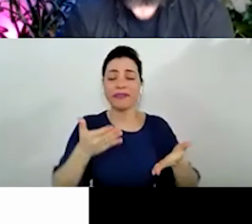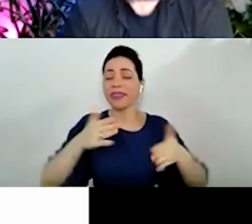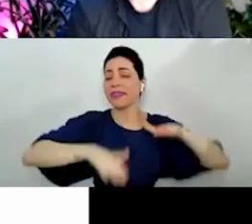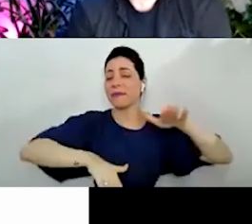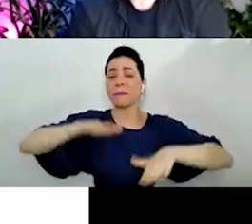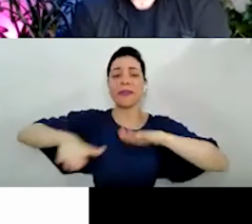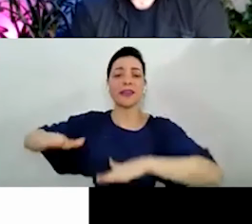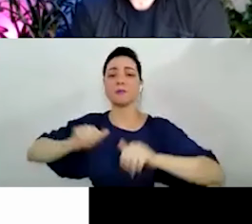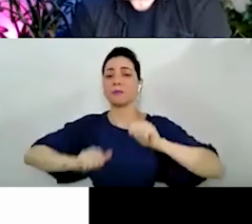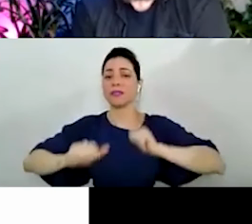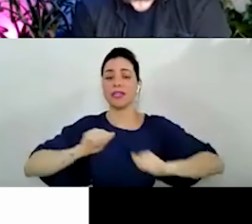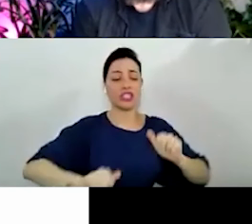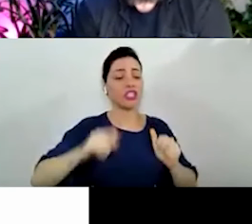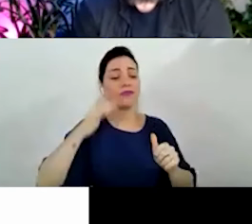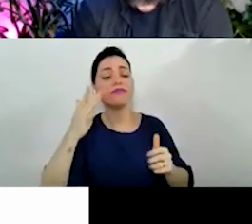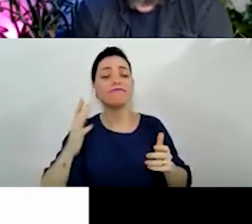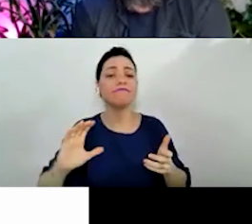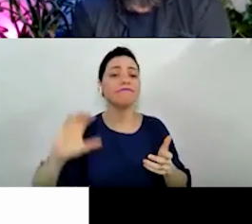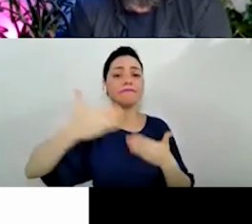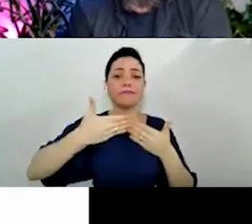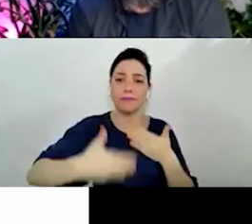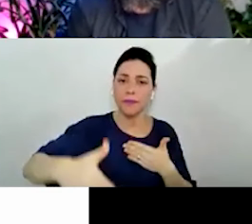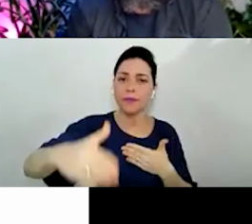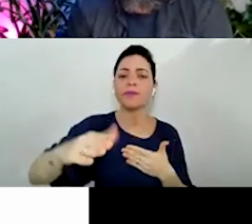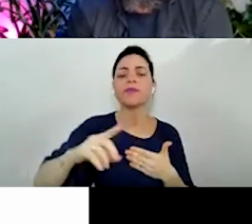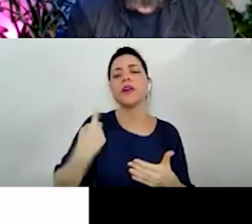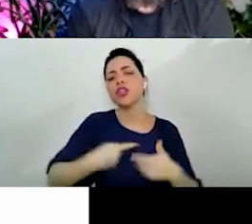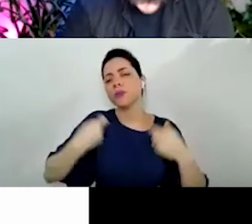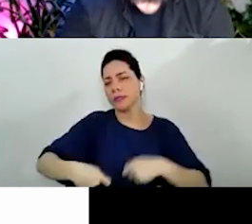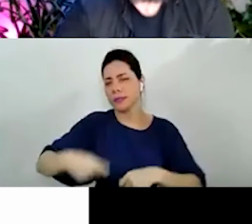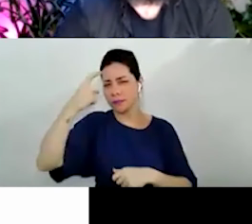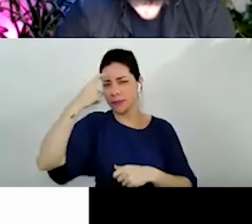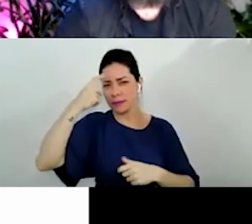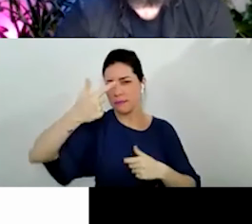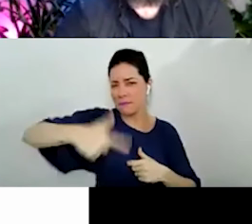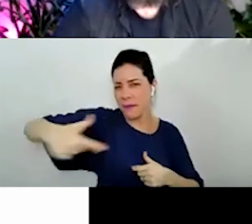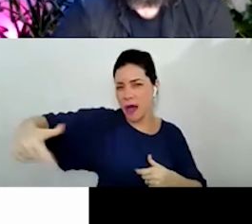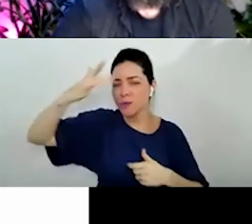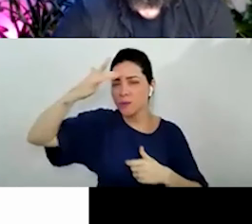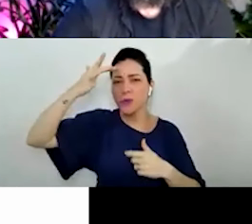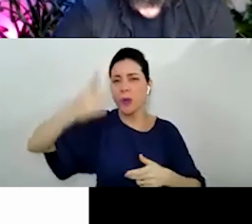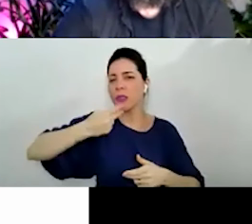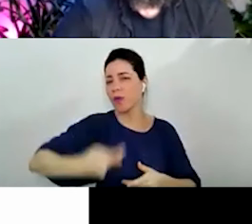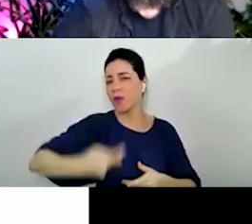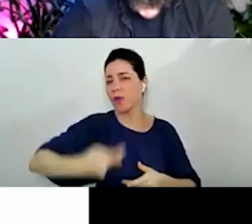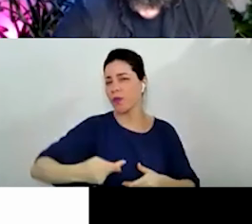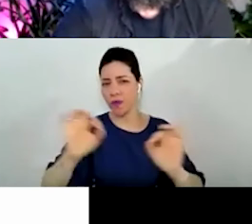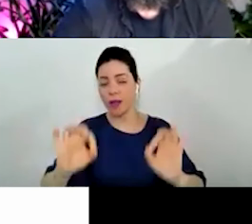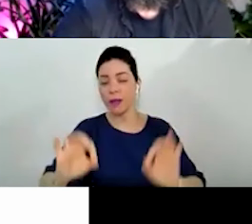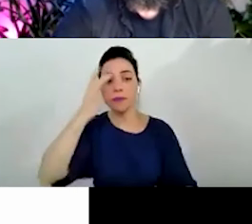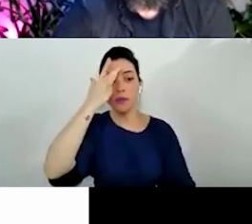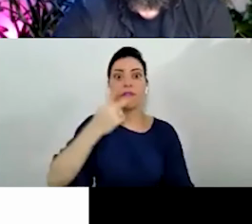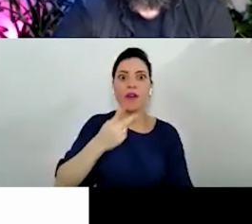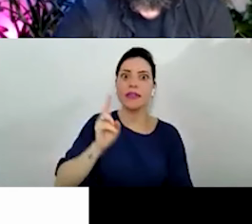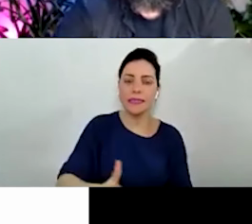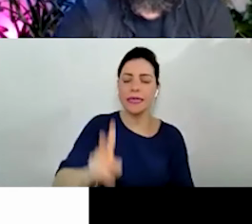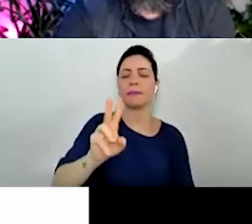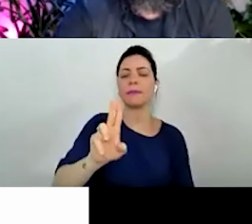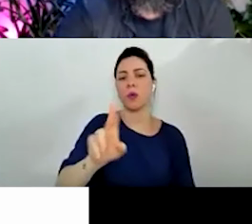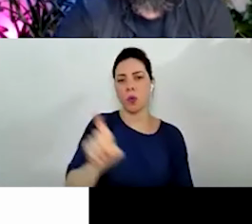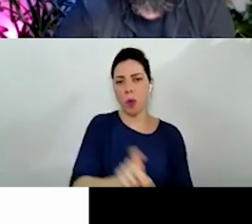a gente precisa pensar em uma coisinha a mais que ninguém fala e no mercado todo mundo fala em Let's users